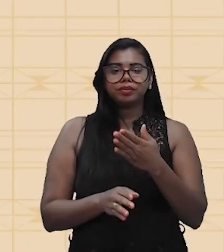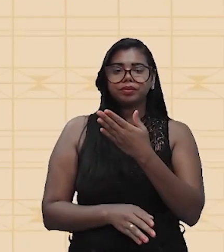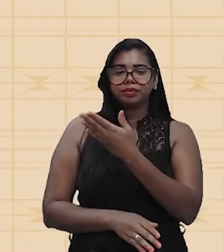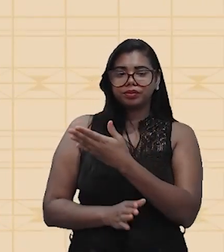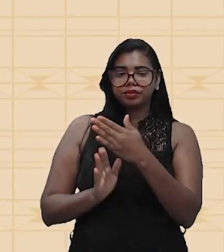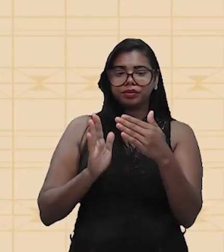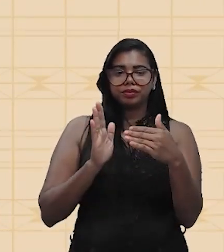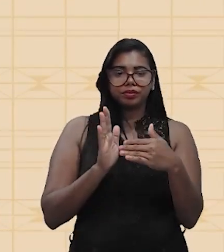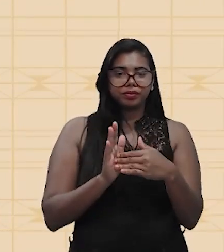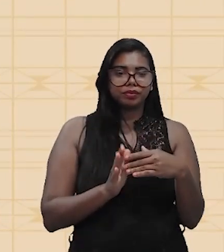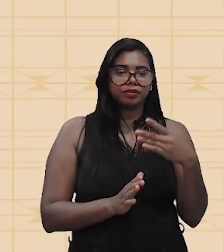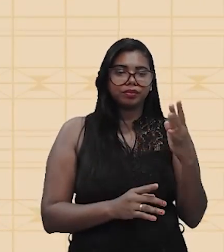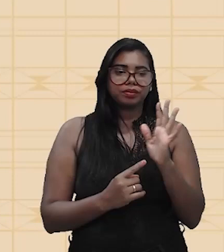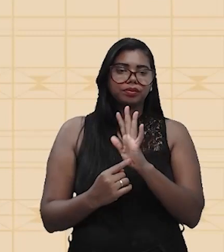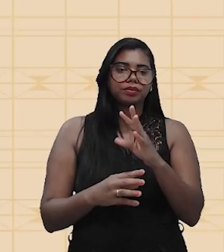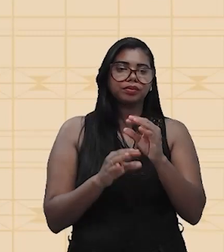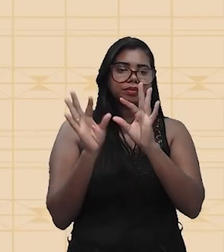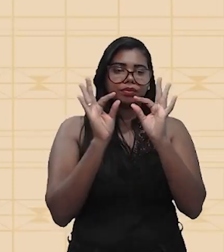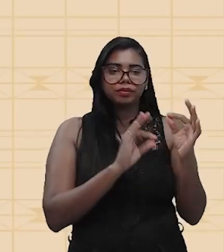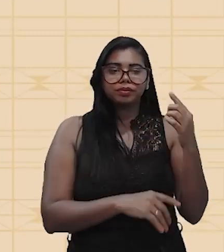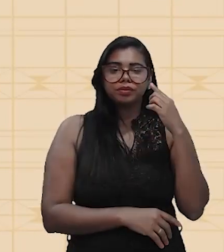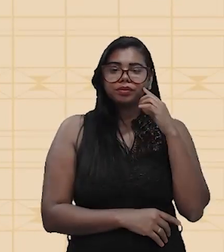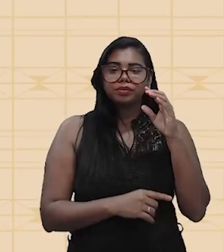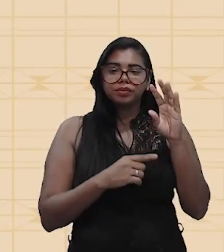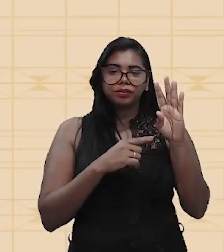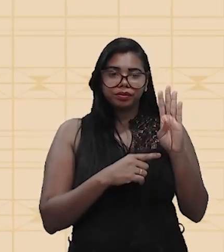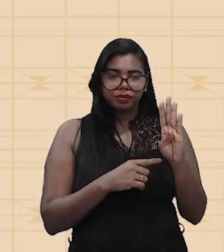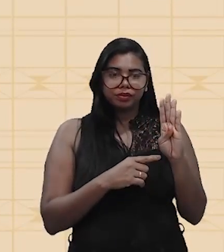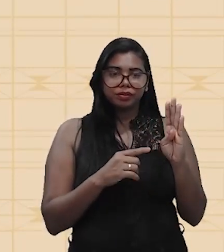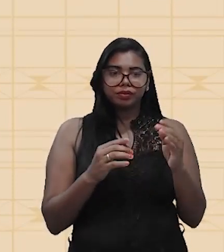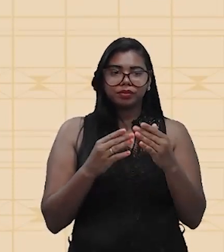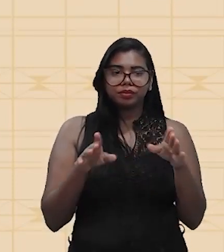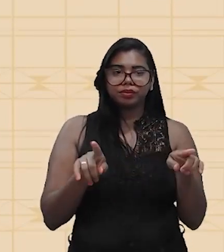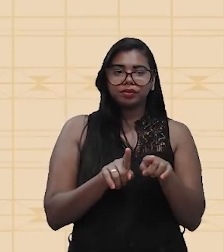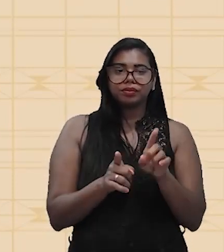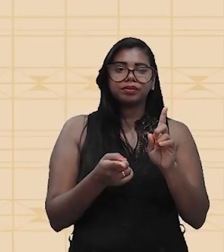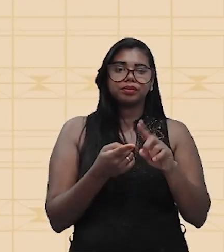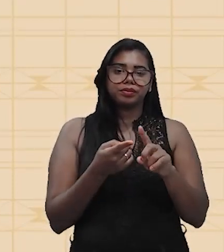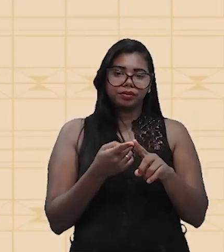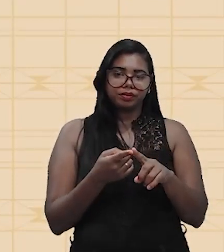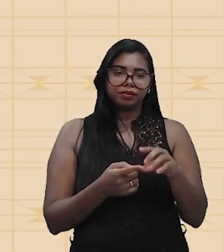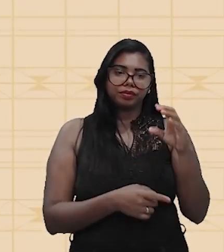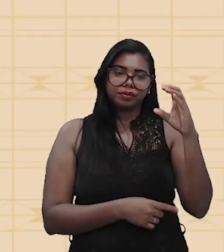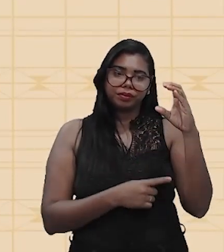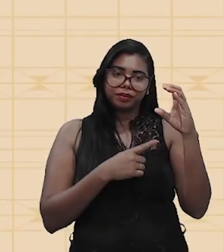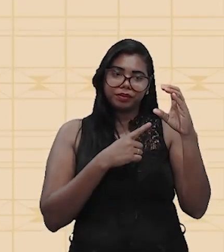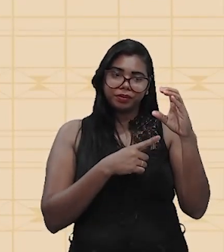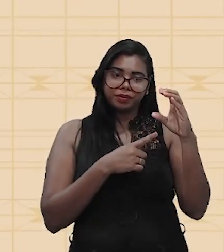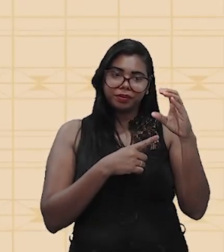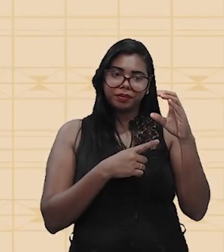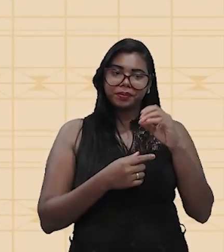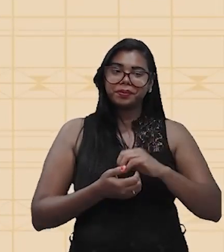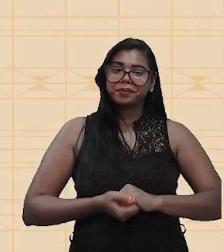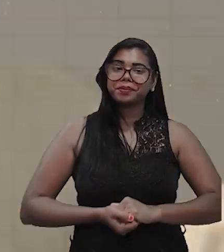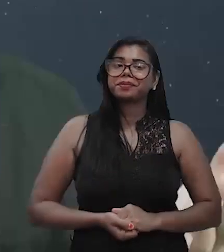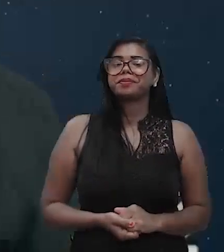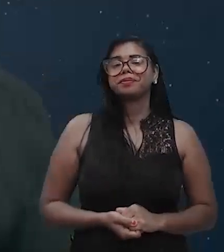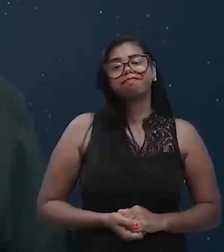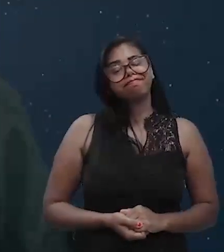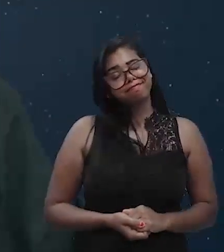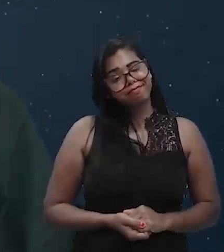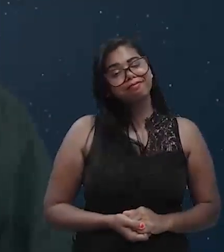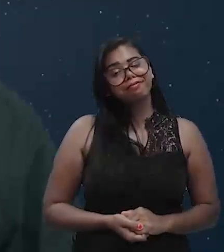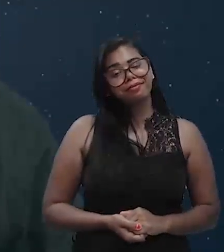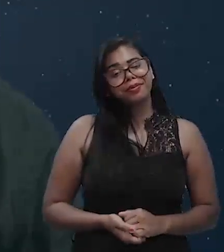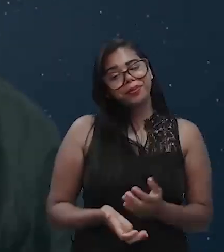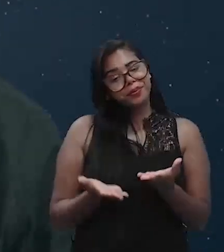ohms, visto que o ponto B, o circuito está aberto, dando gabarito letra C de cachorrão. Bom, meus pequenos